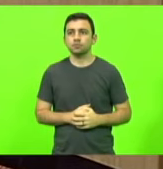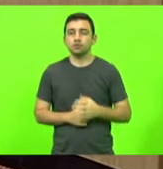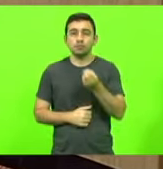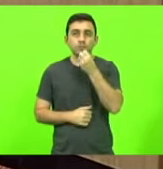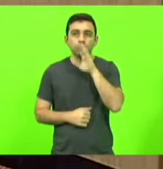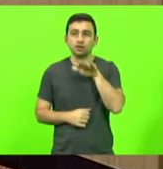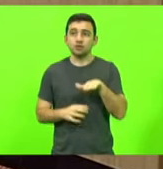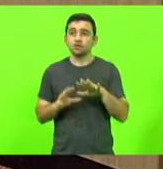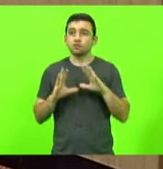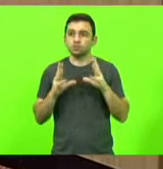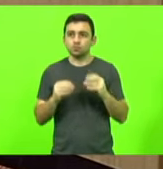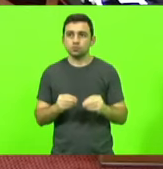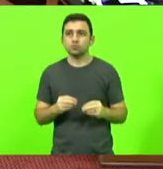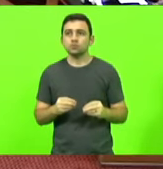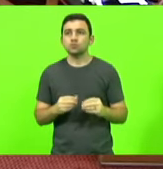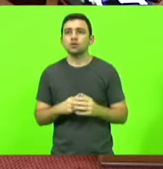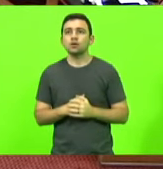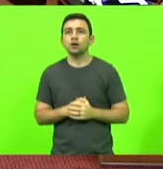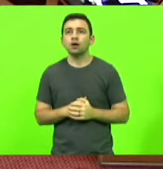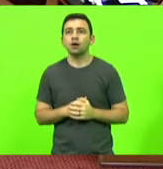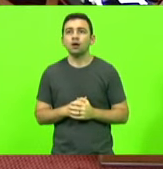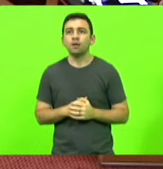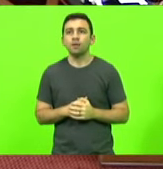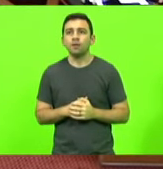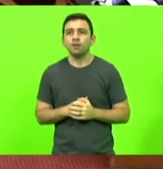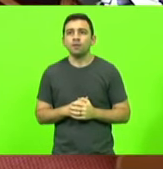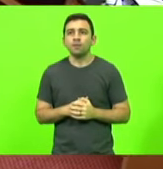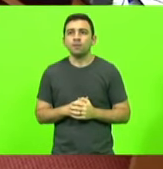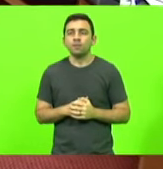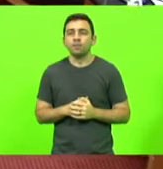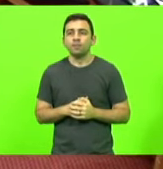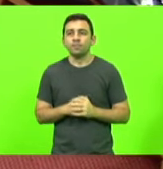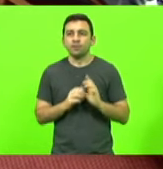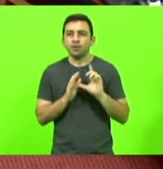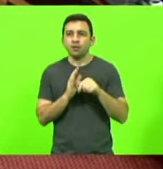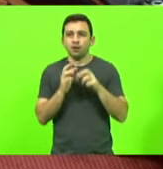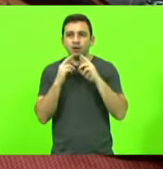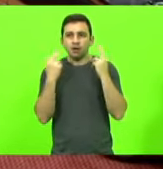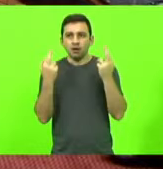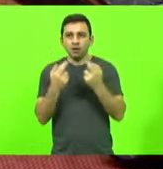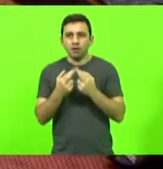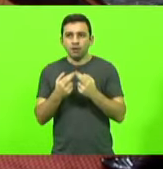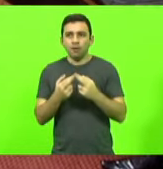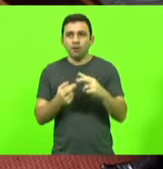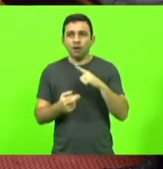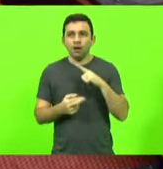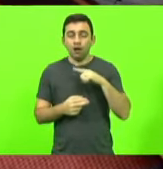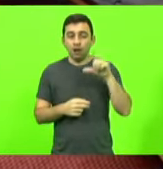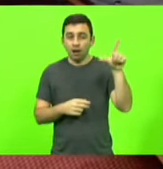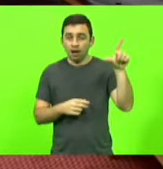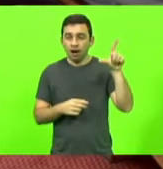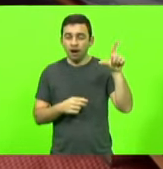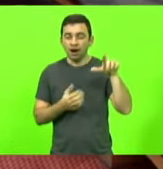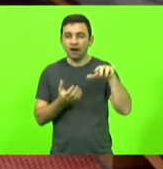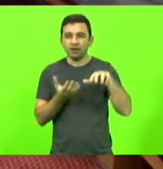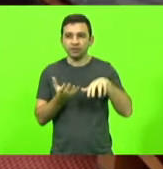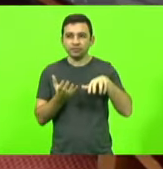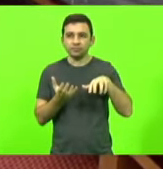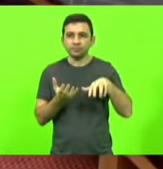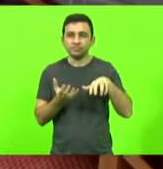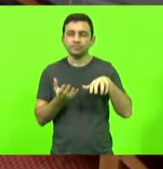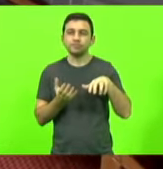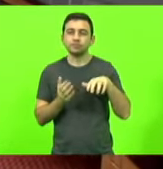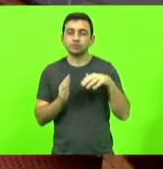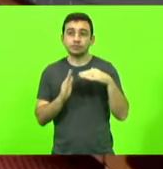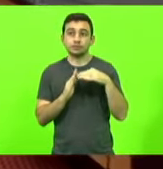todos e trazer aqui, depois da audiência que ocorreu no Senado Federal, presidida pelo senador Dário